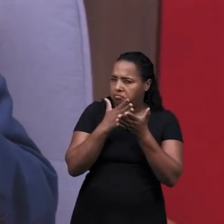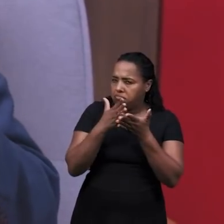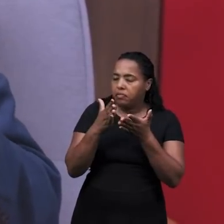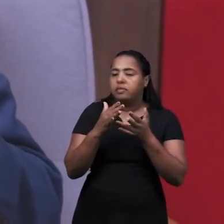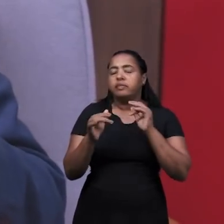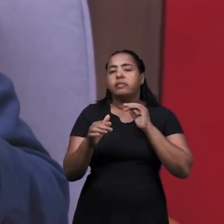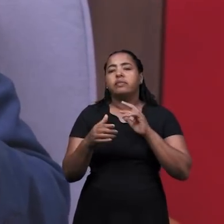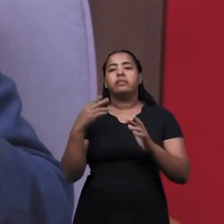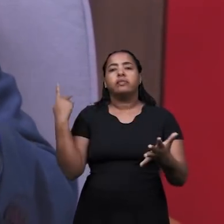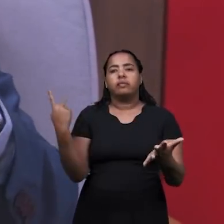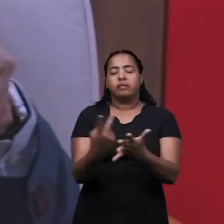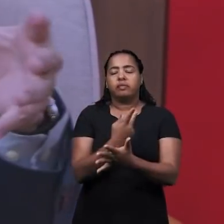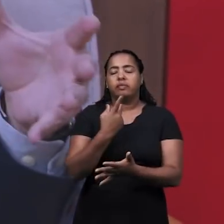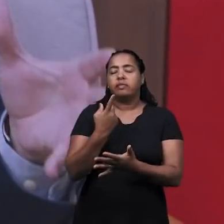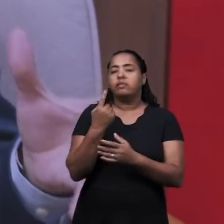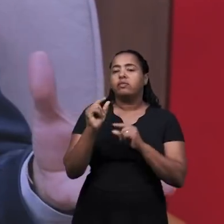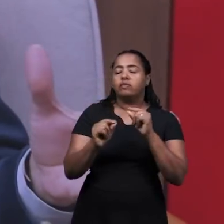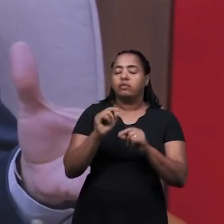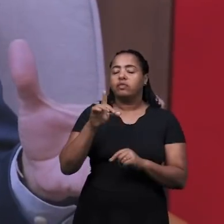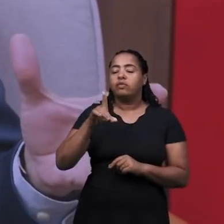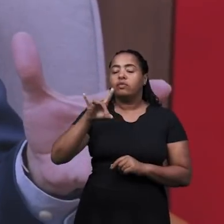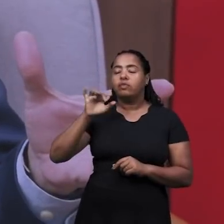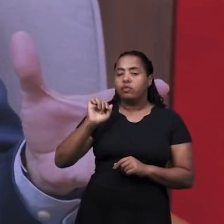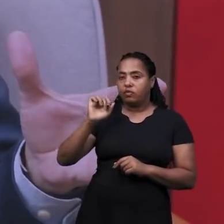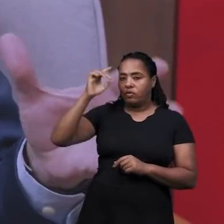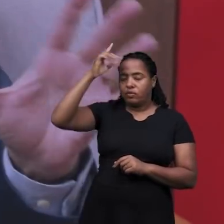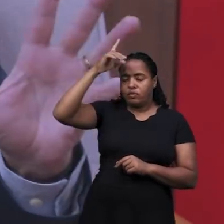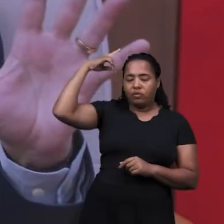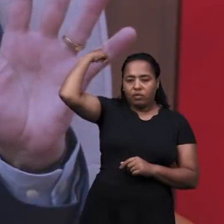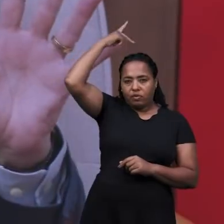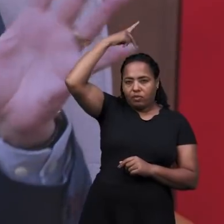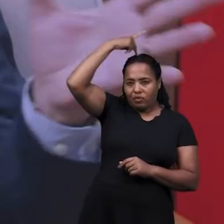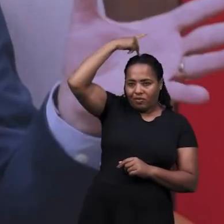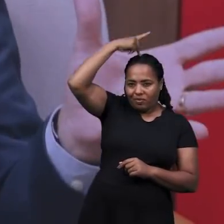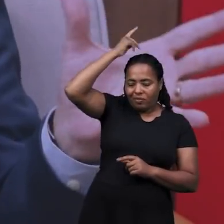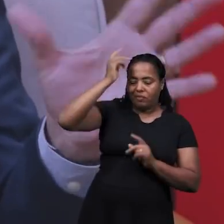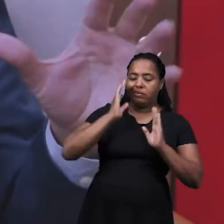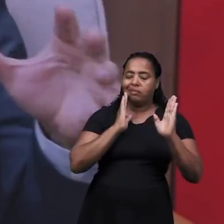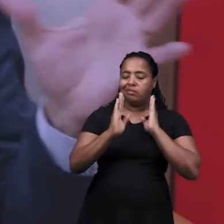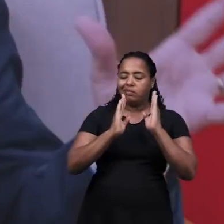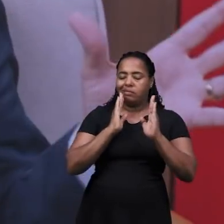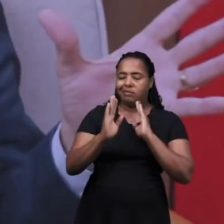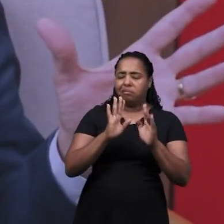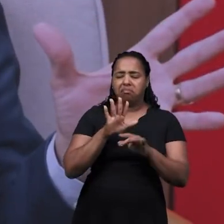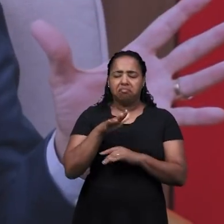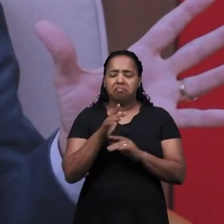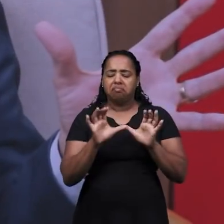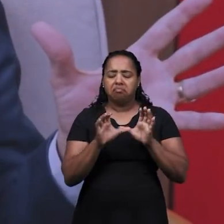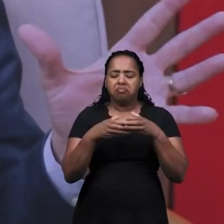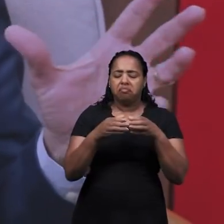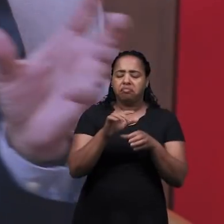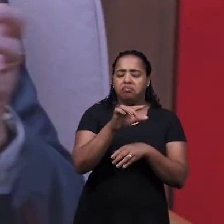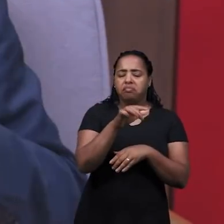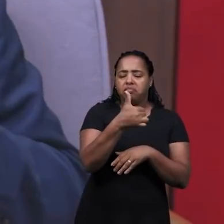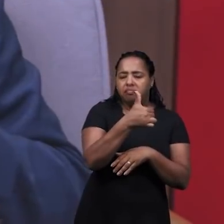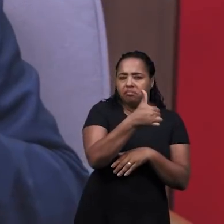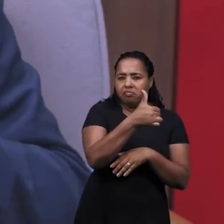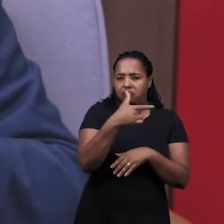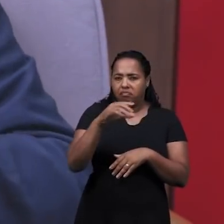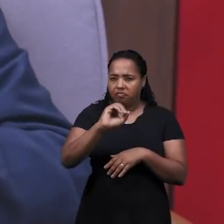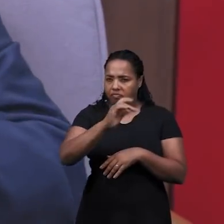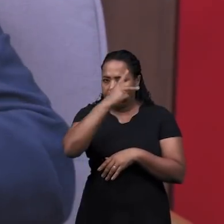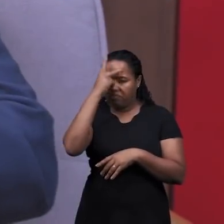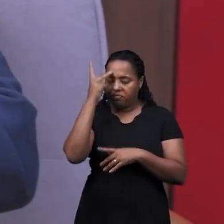deu exatamente no dia de Pentecostes, Exatamente. quando um pequeno grupo, 120 pessoas, esse grupo